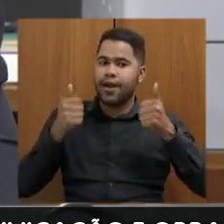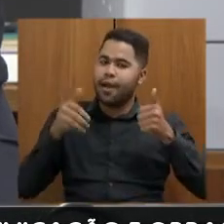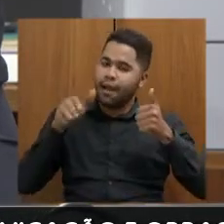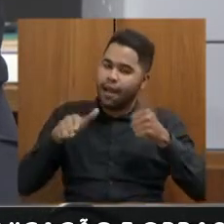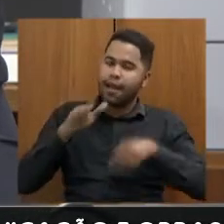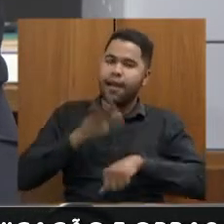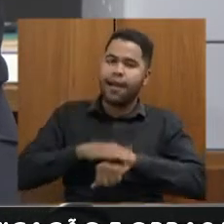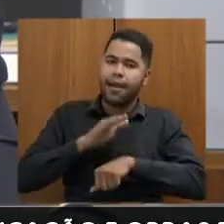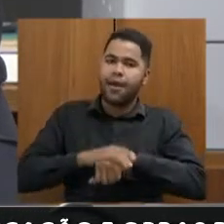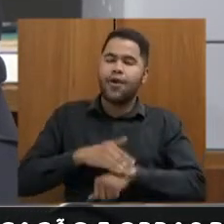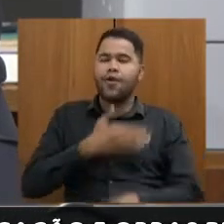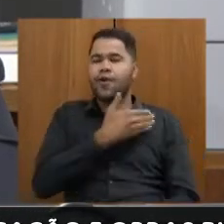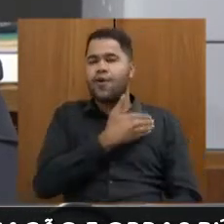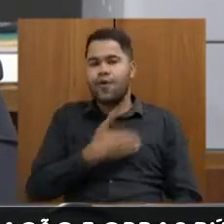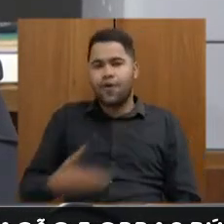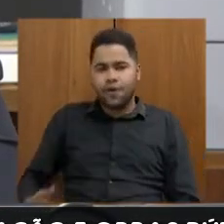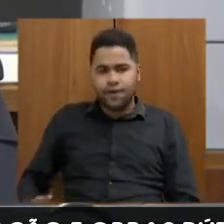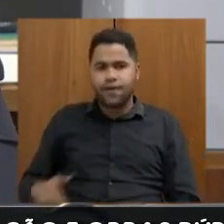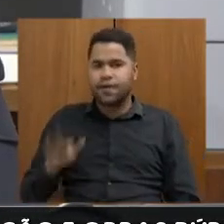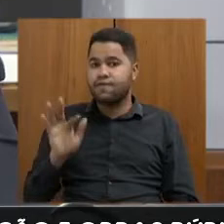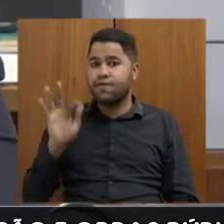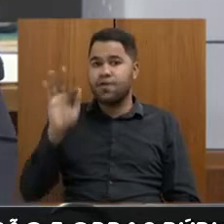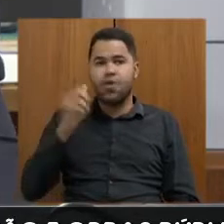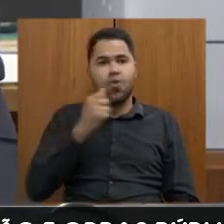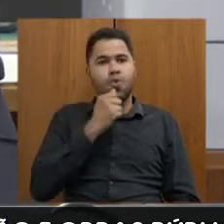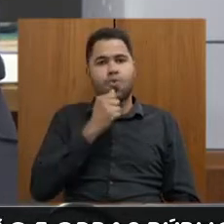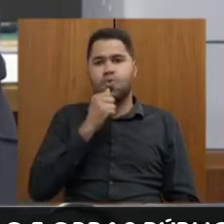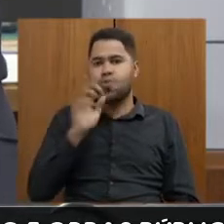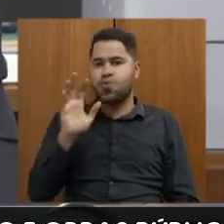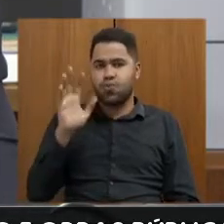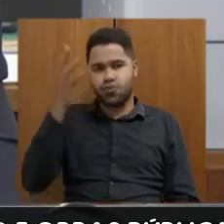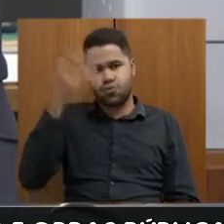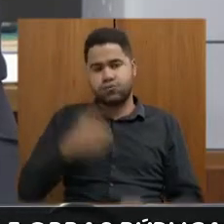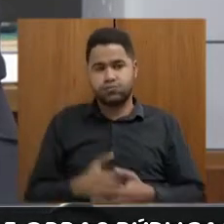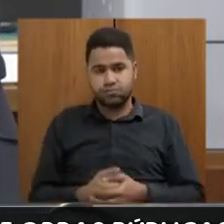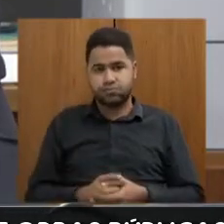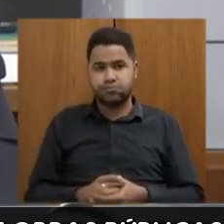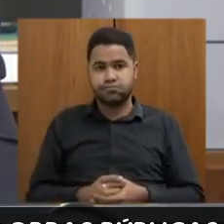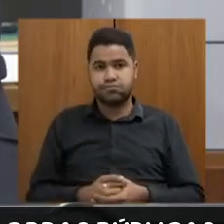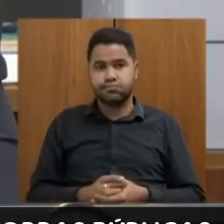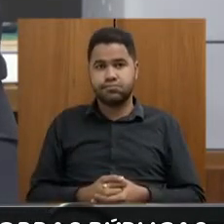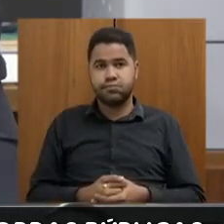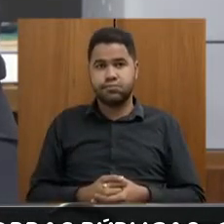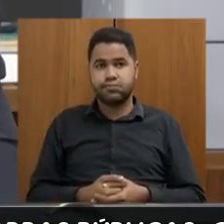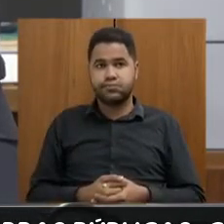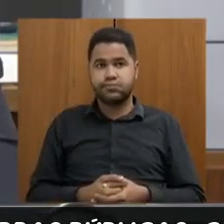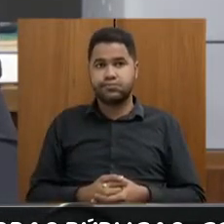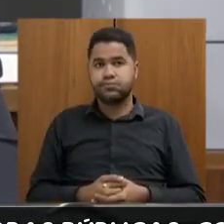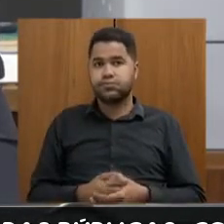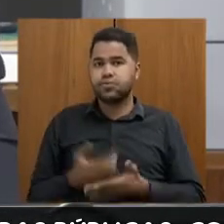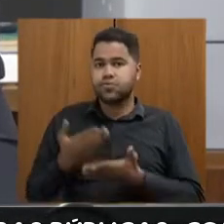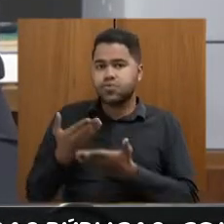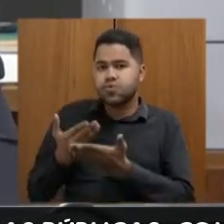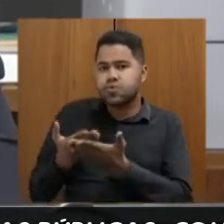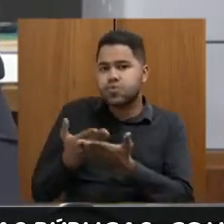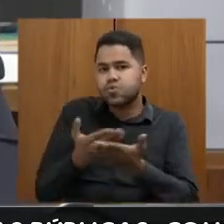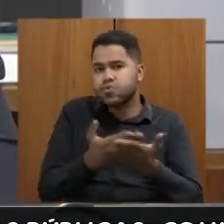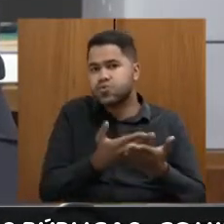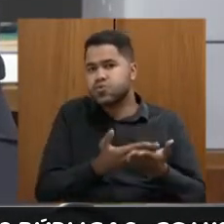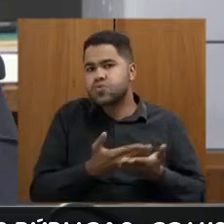do governo federal por anos e anos isso nunca aconteceu e dentro dos estudos